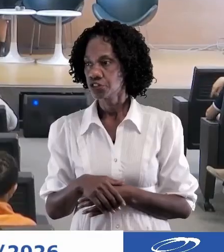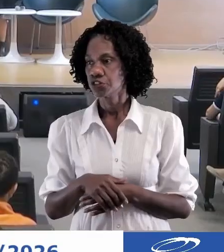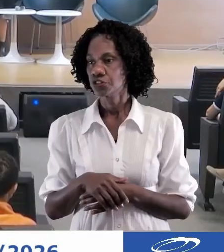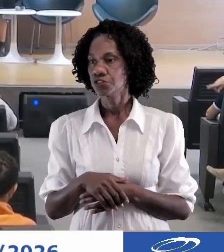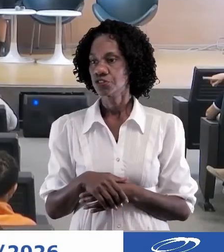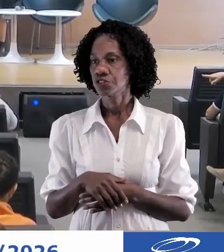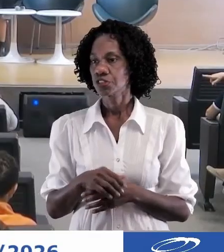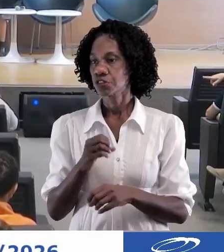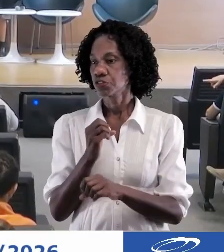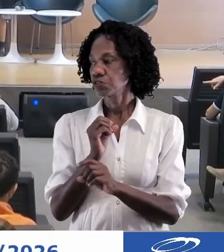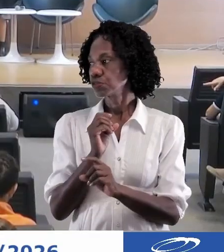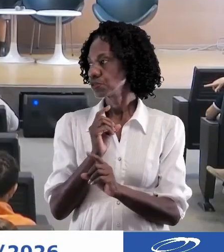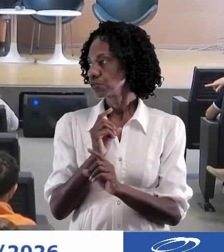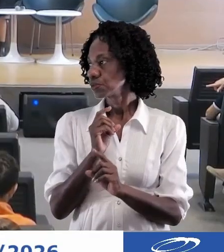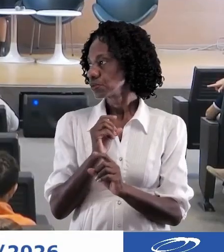aguardando.